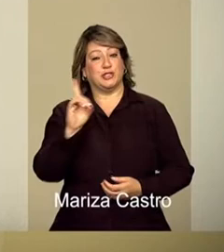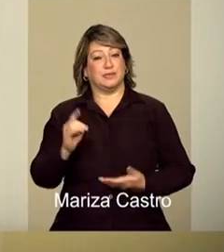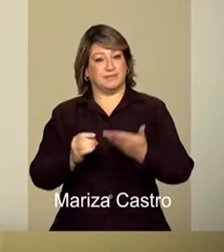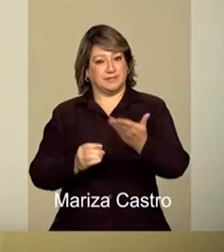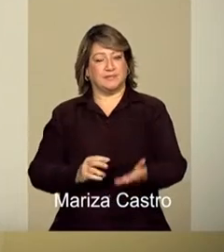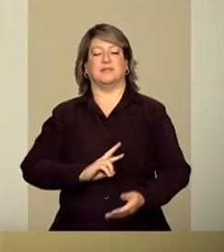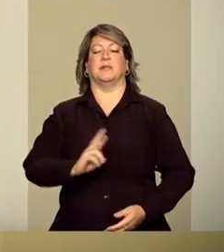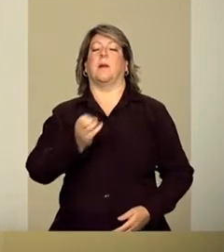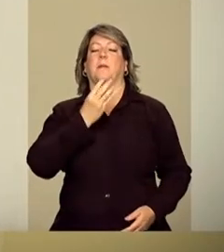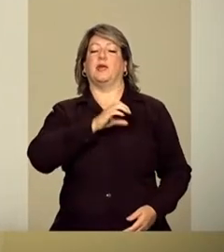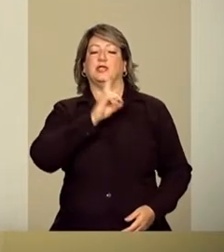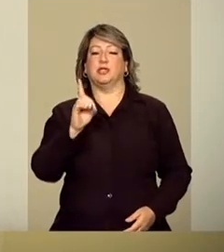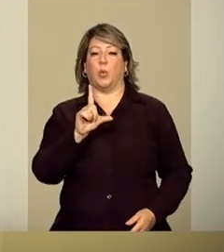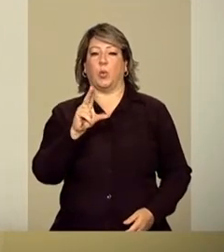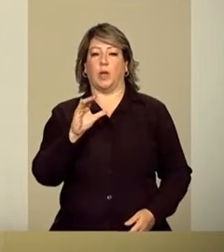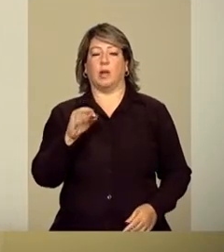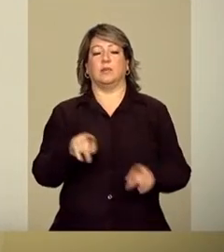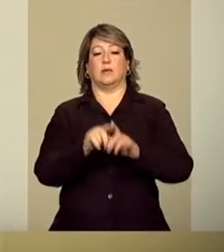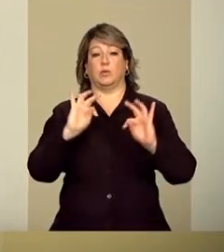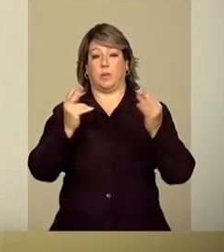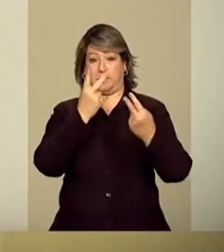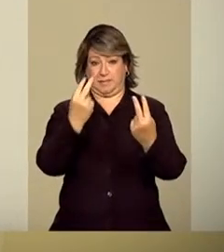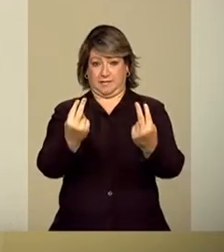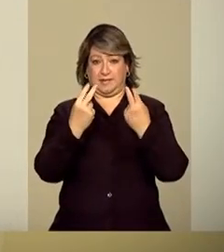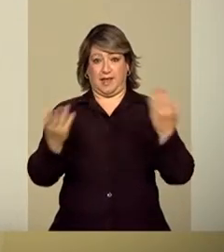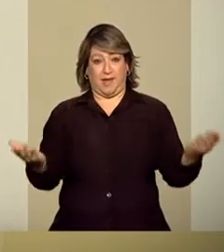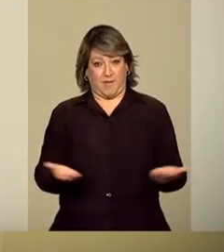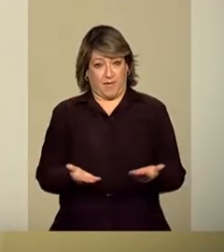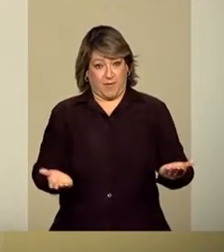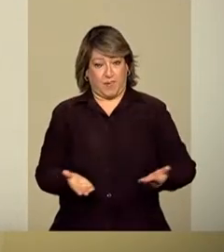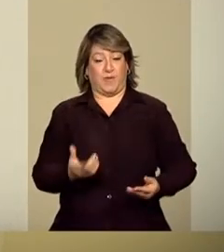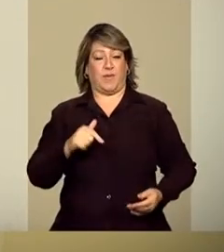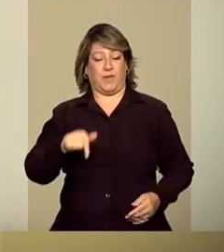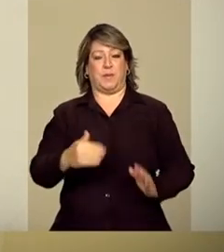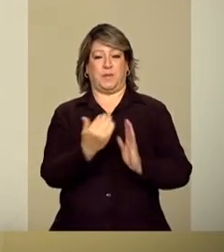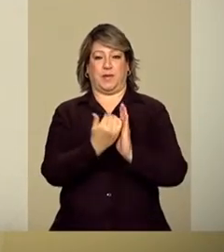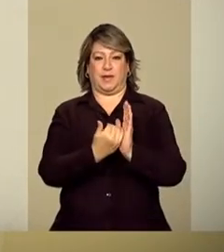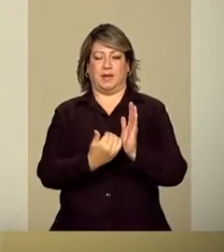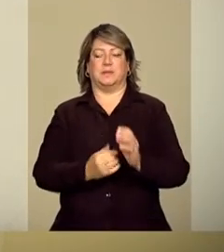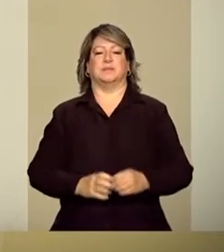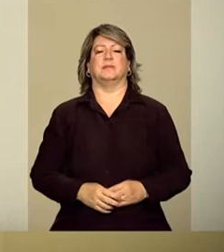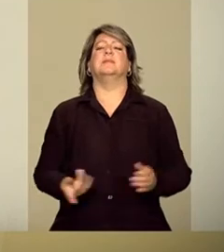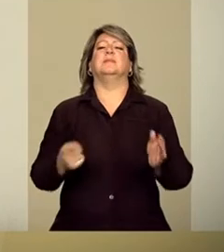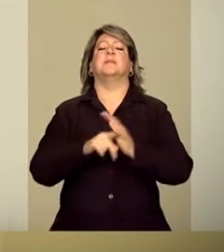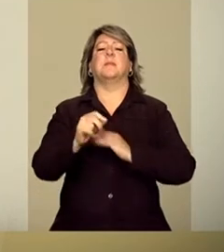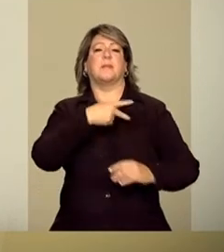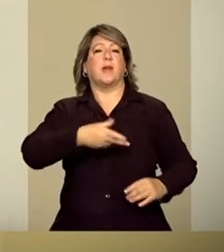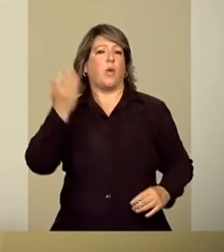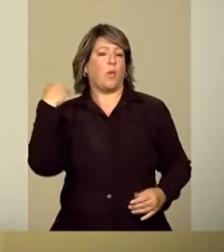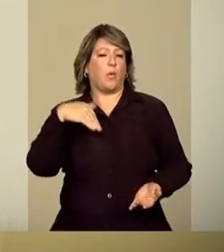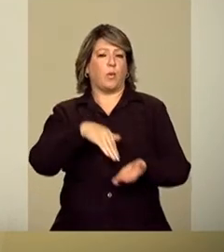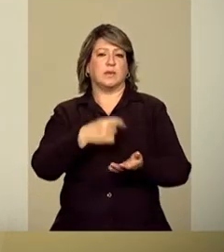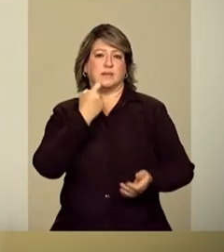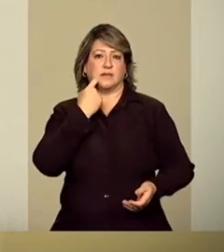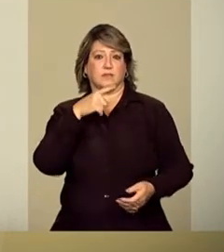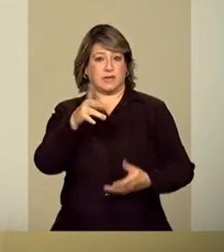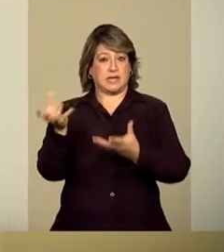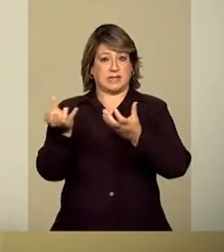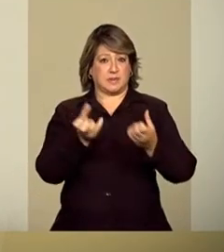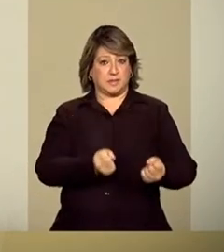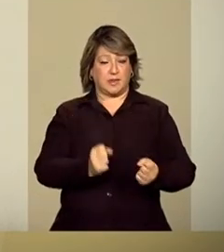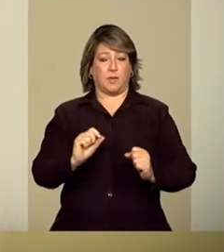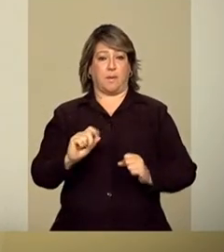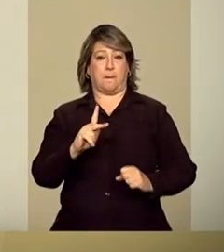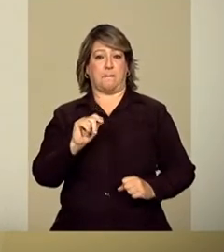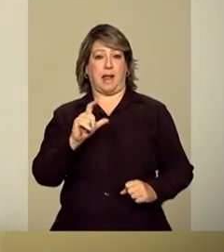Presidenta. Bom dia, Luciano. E bom dia aos ouvintes que nos acompanham aqui no Café hoje. Presidenta, na última sexta-feira a senhora recebeu no Palácio do Planalto